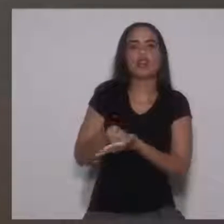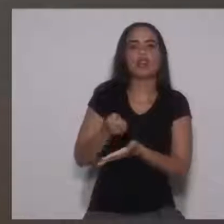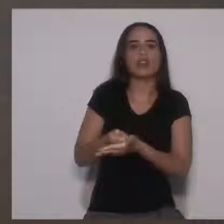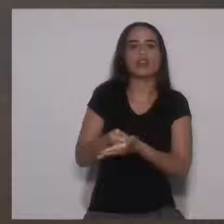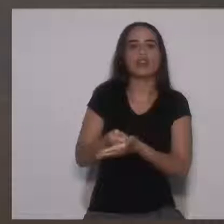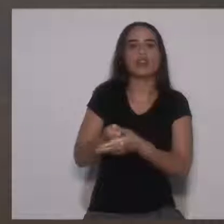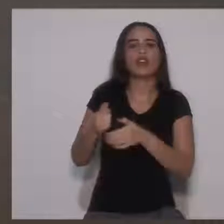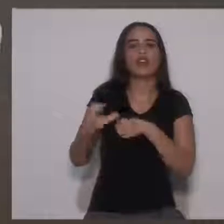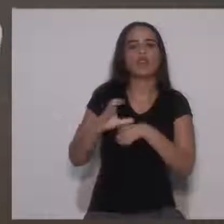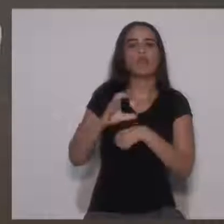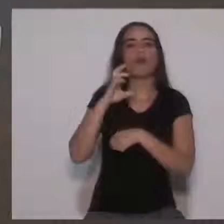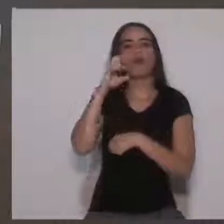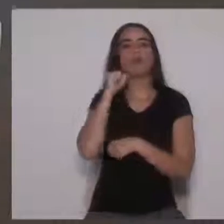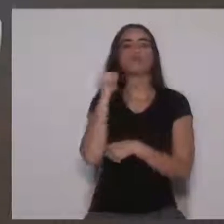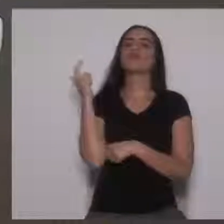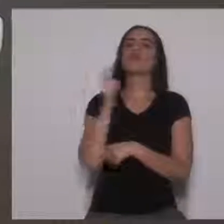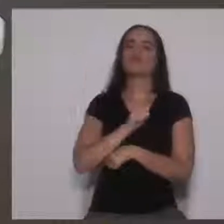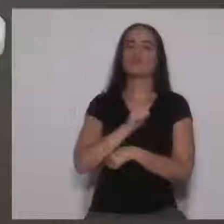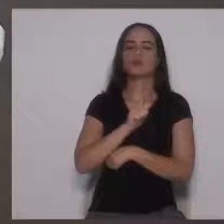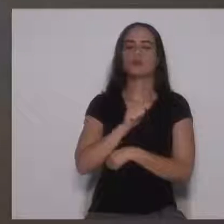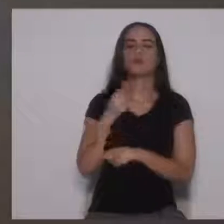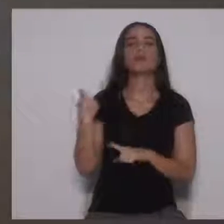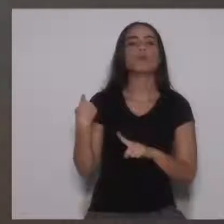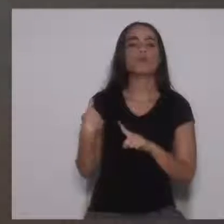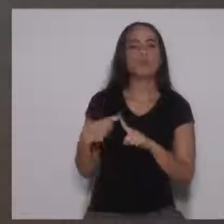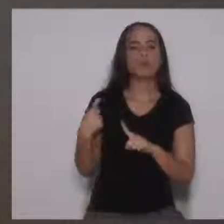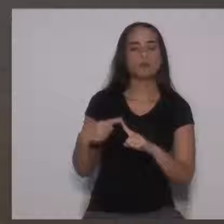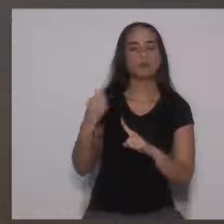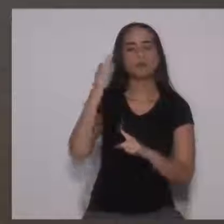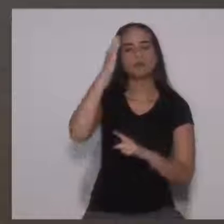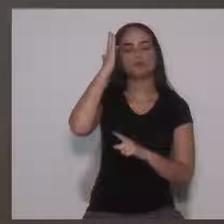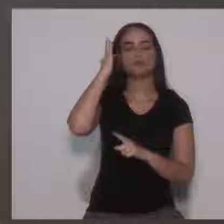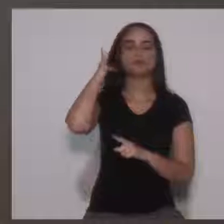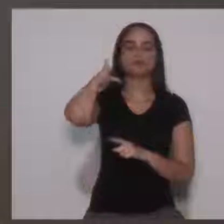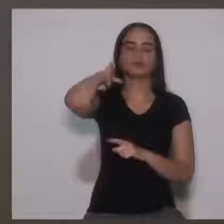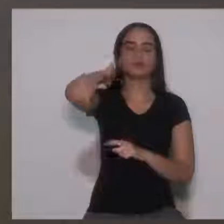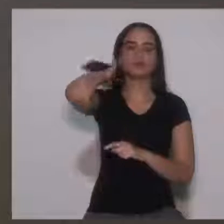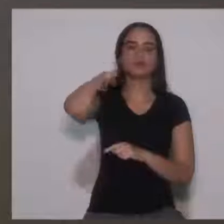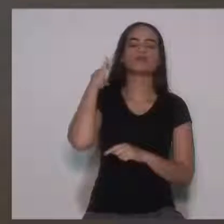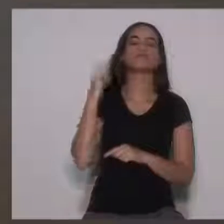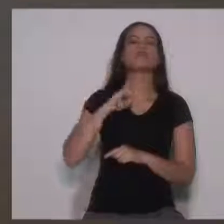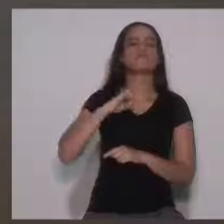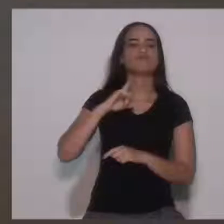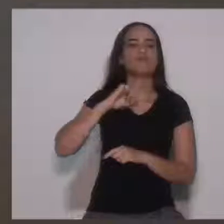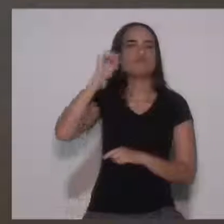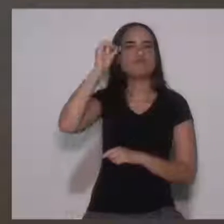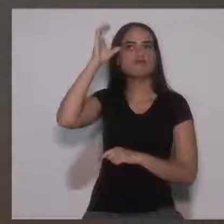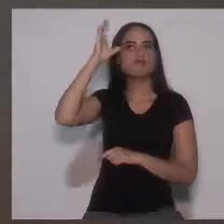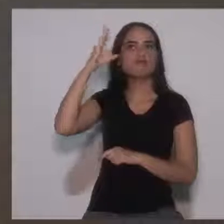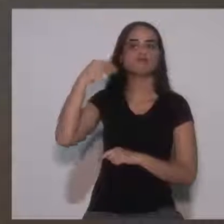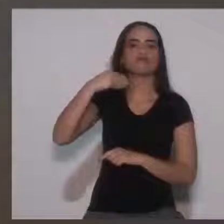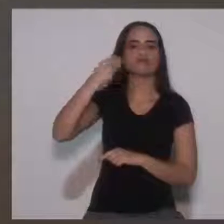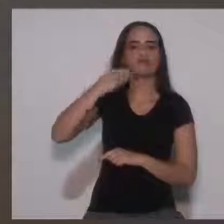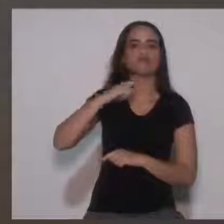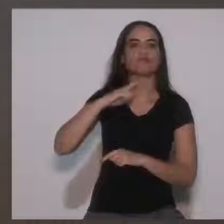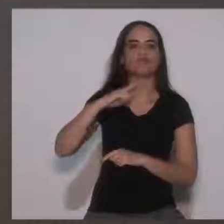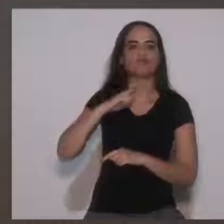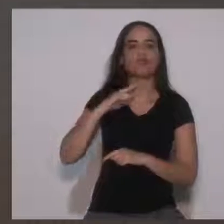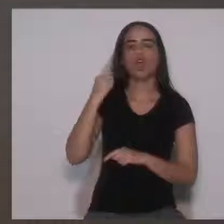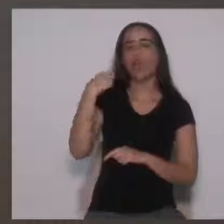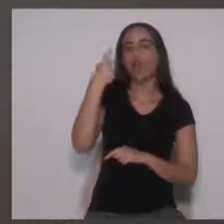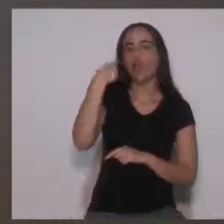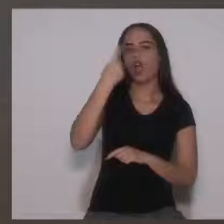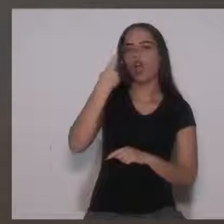saber. Porque teve um grande conhecimento aplicado nisso aí, houve um grande número de horas